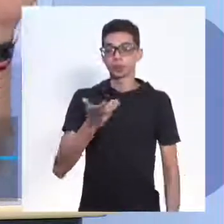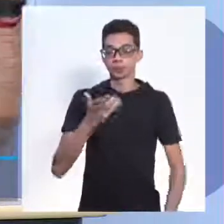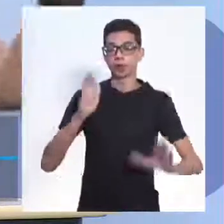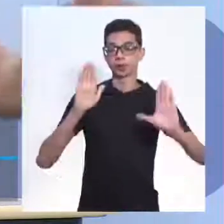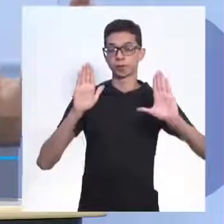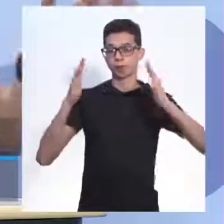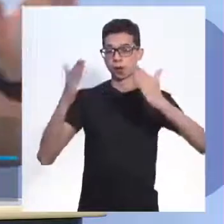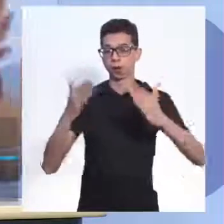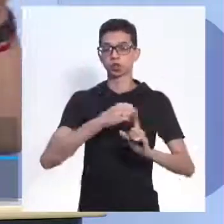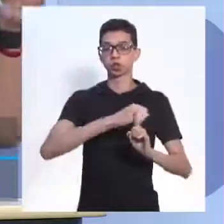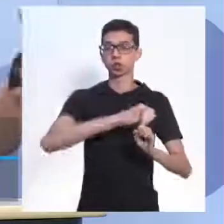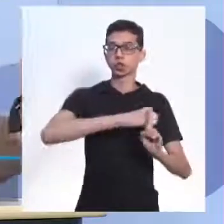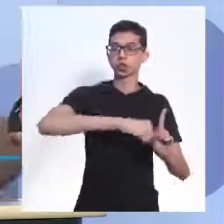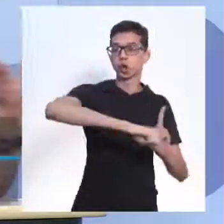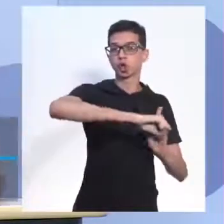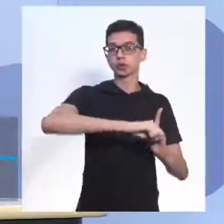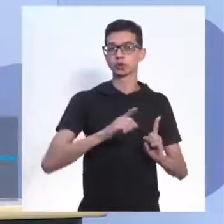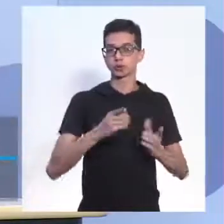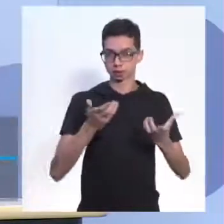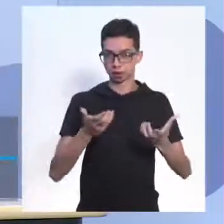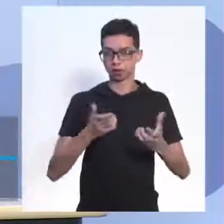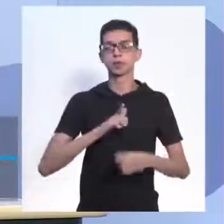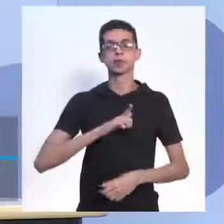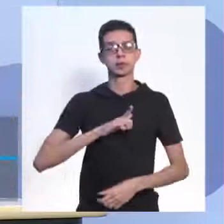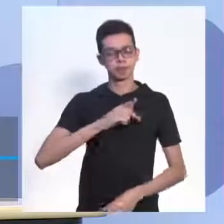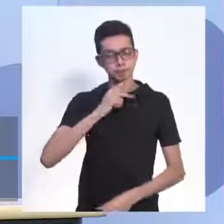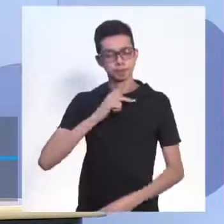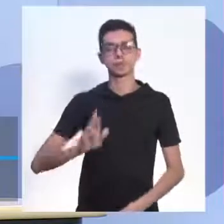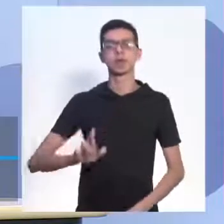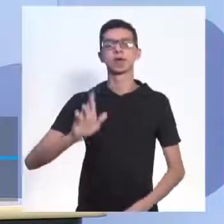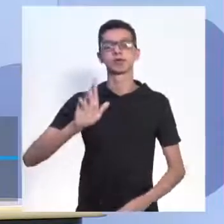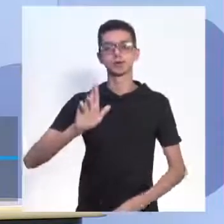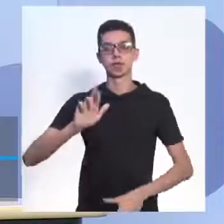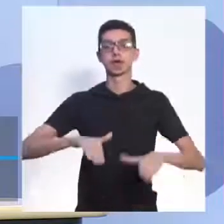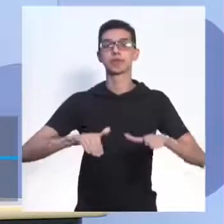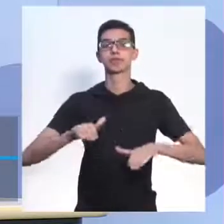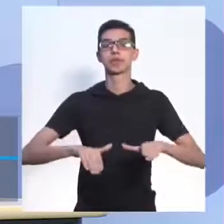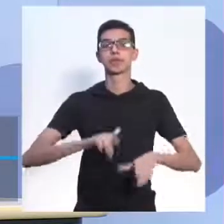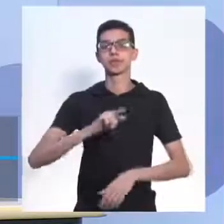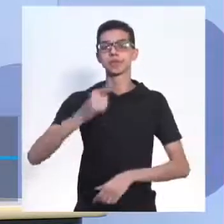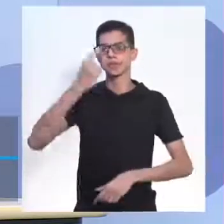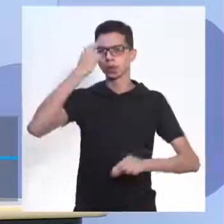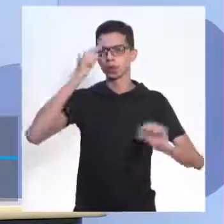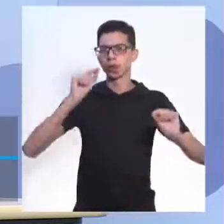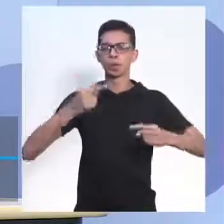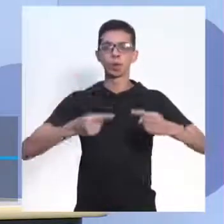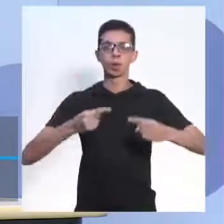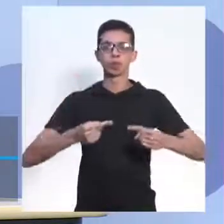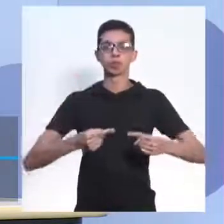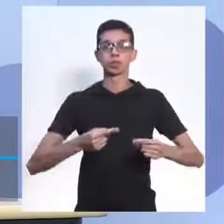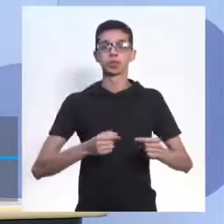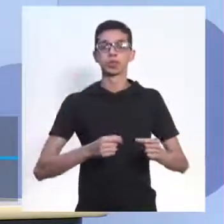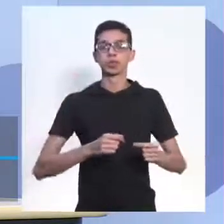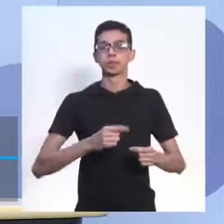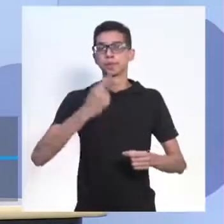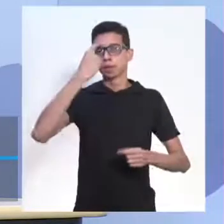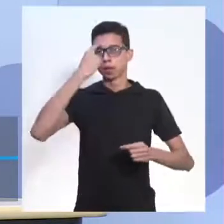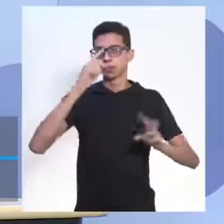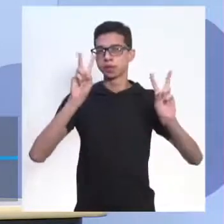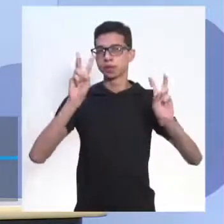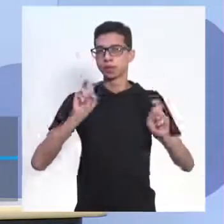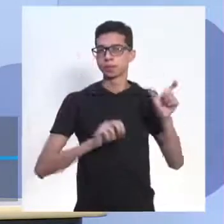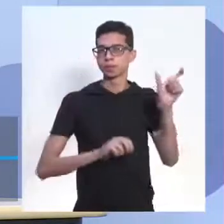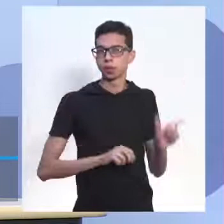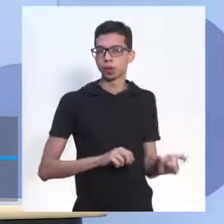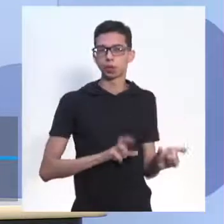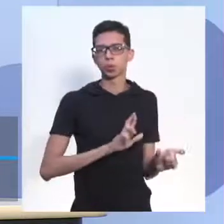quer um foco a social vai ter um partido então muitas vezes a gente acaba vinculando a política a pessoas só que não